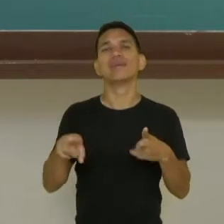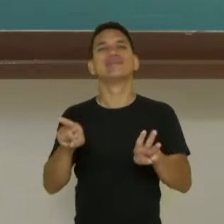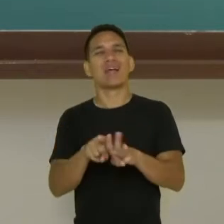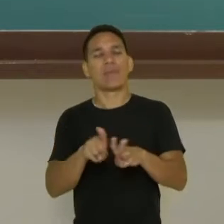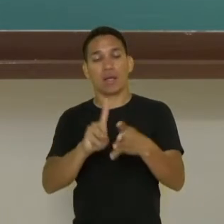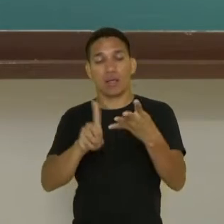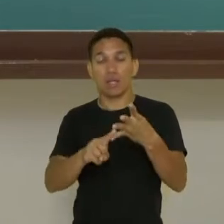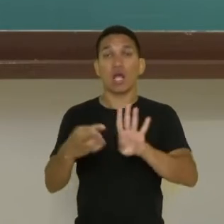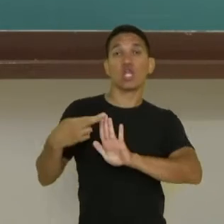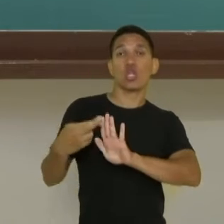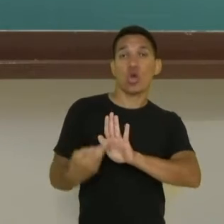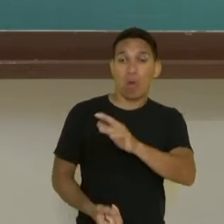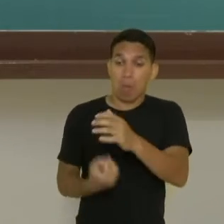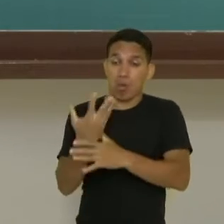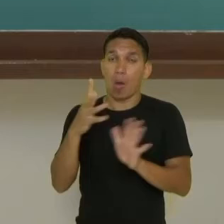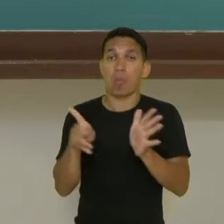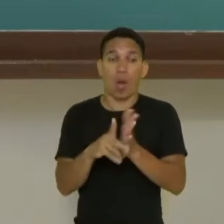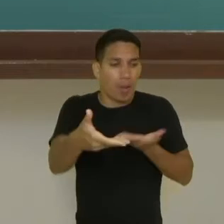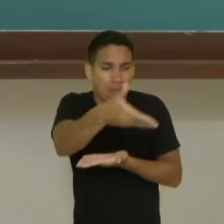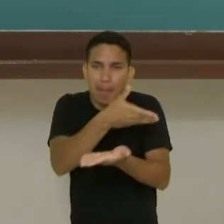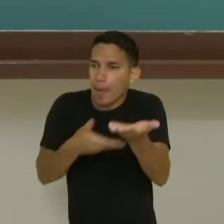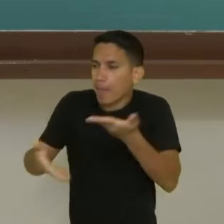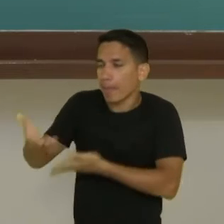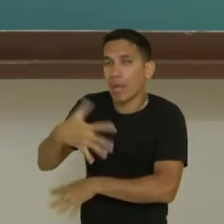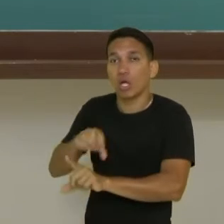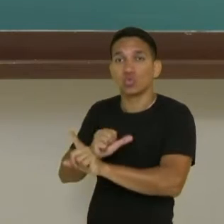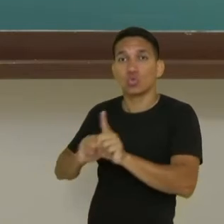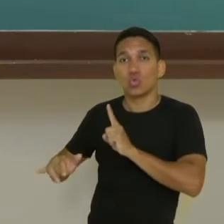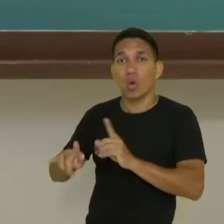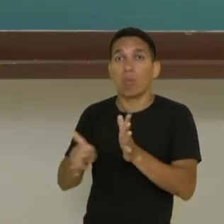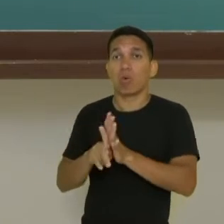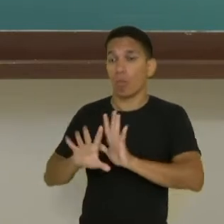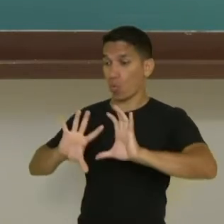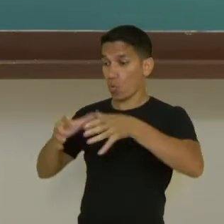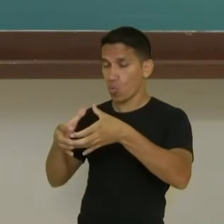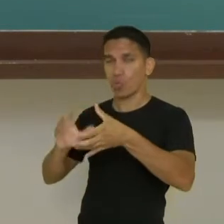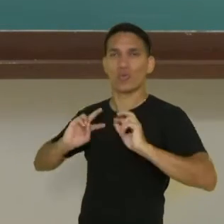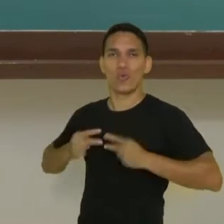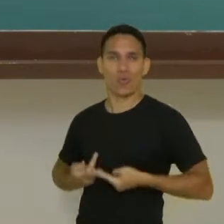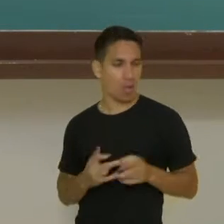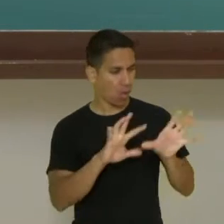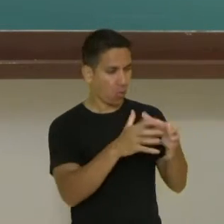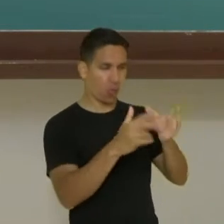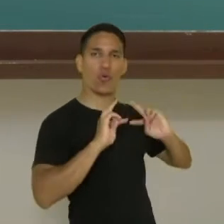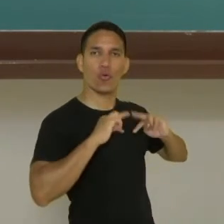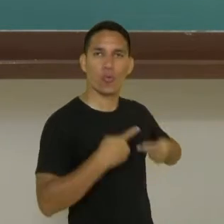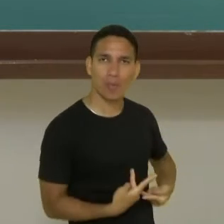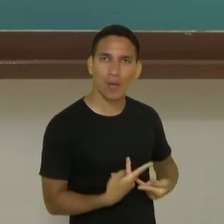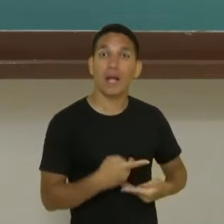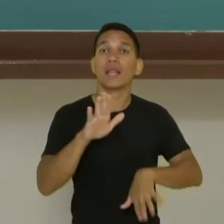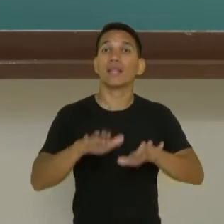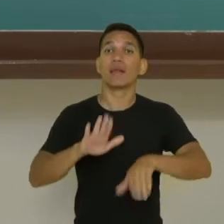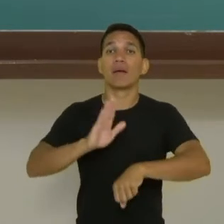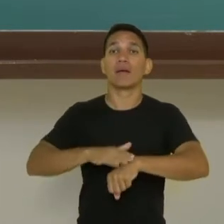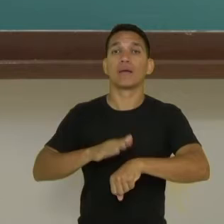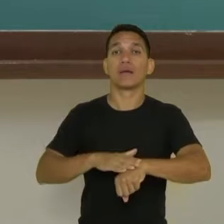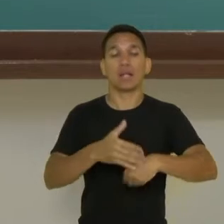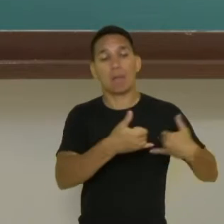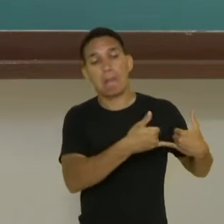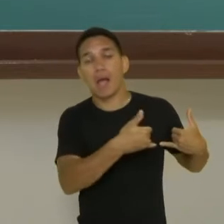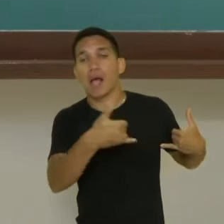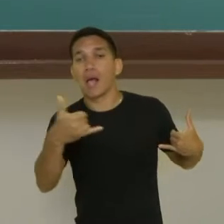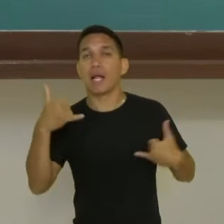interações sociais ocorridas em cada grupo humano, em determinado tempo histórico.